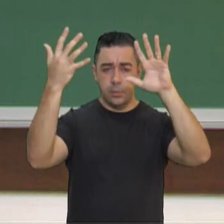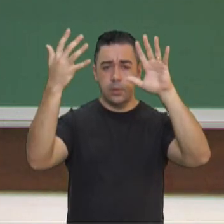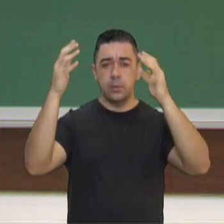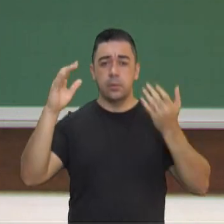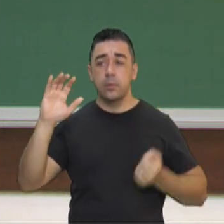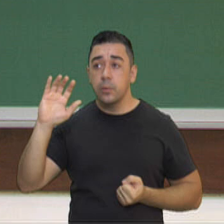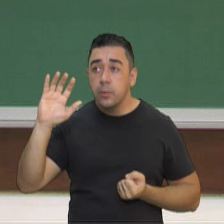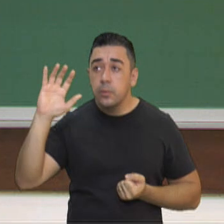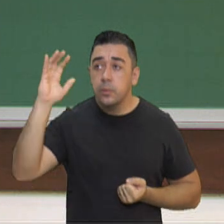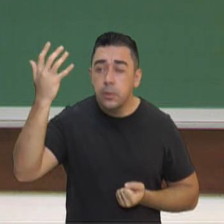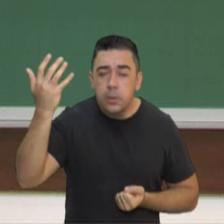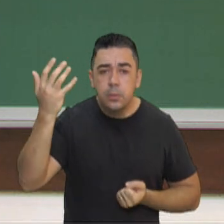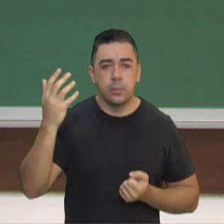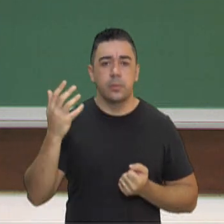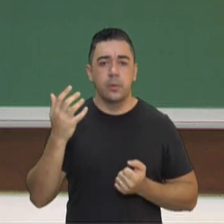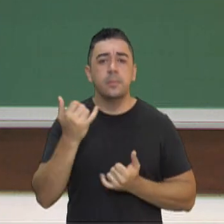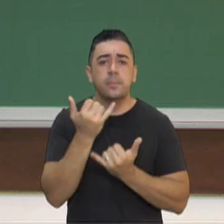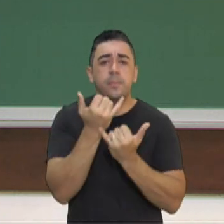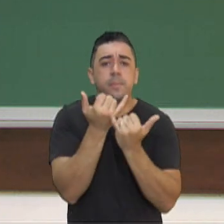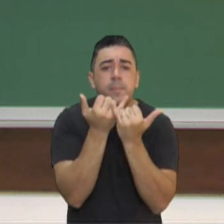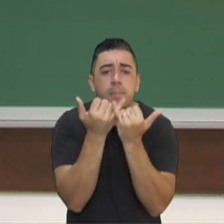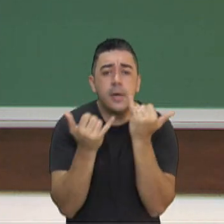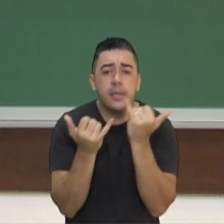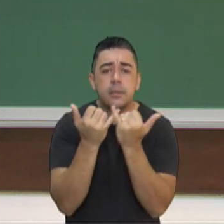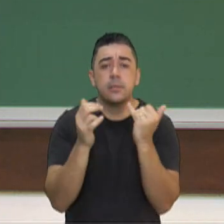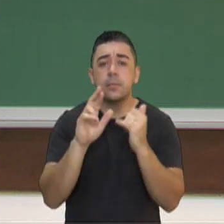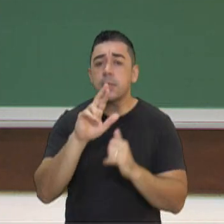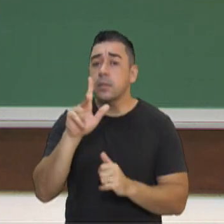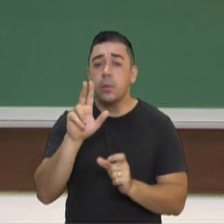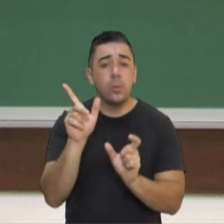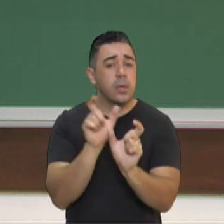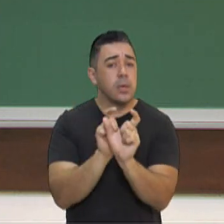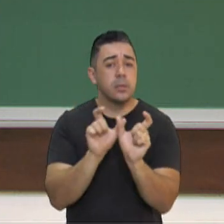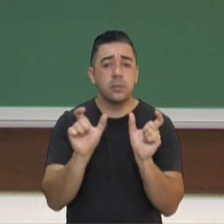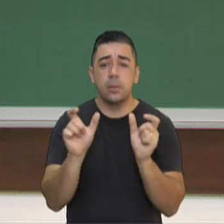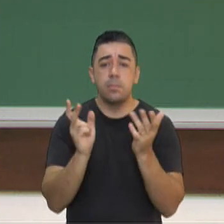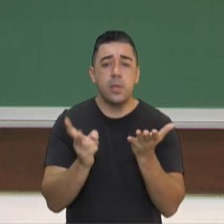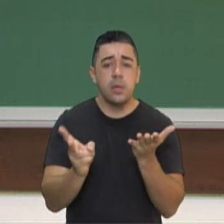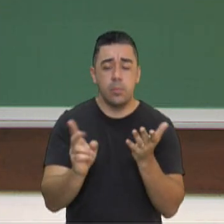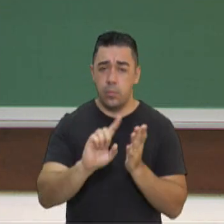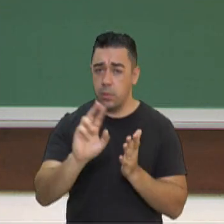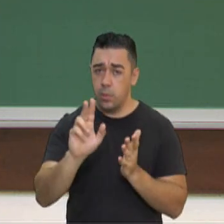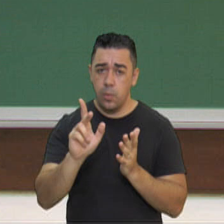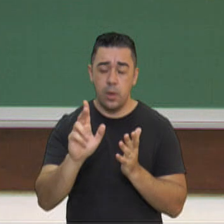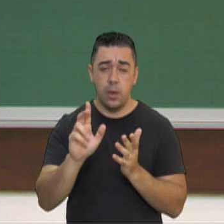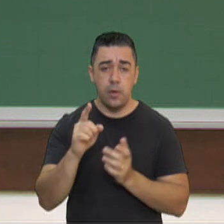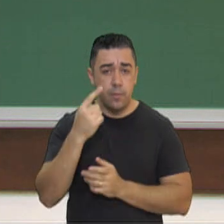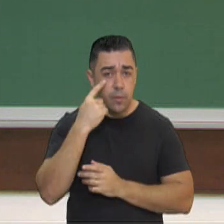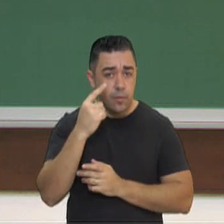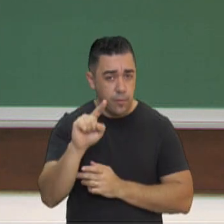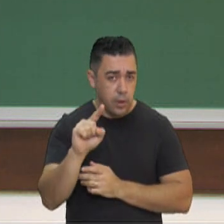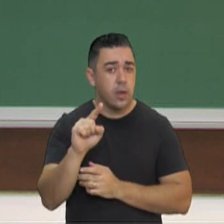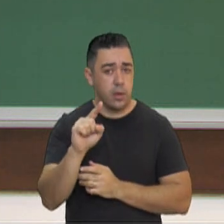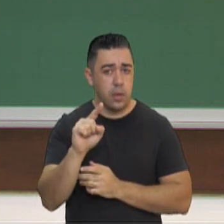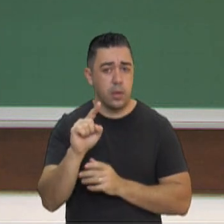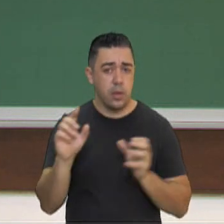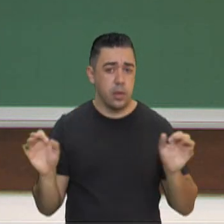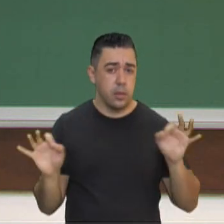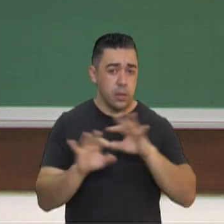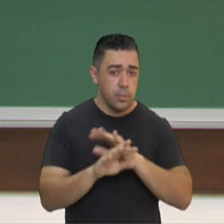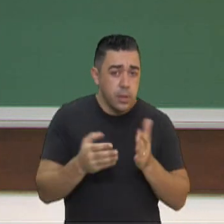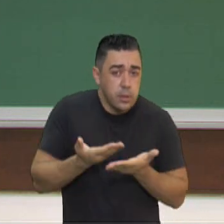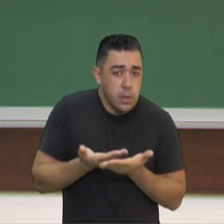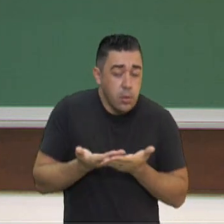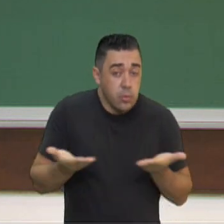relação, sim, uma com a outra, mas não são sinônimos. Então, vamos recapitular aqui para a gente fazer, né, o fechamento